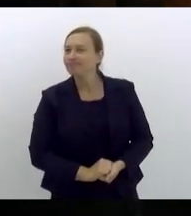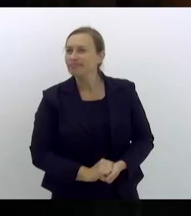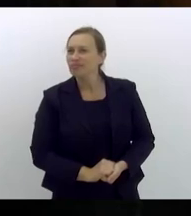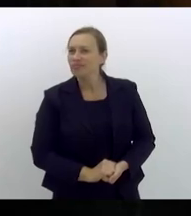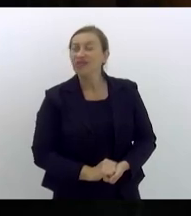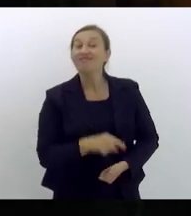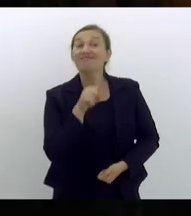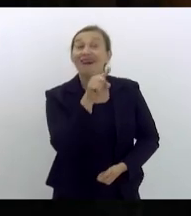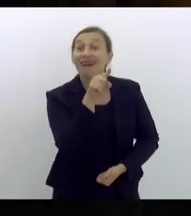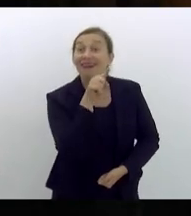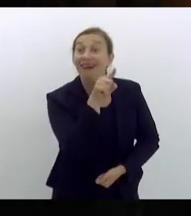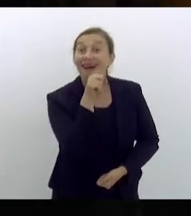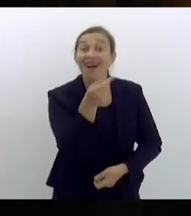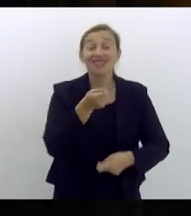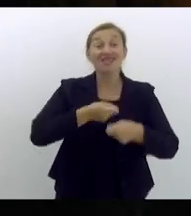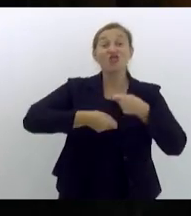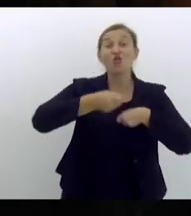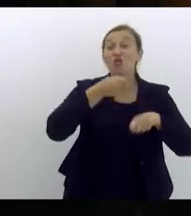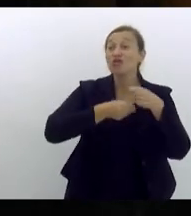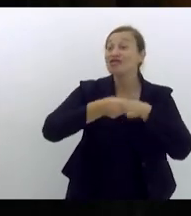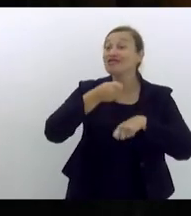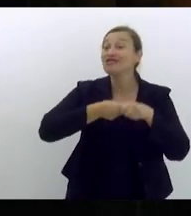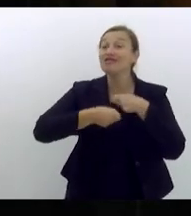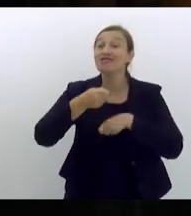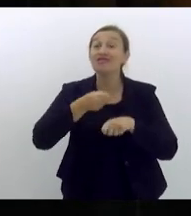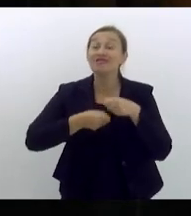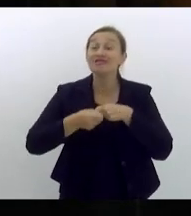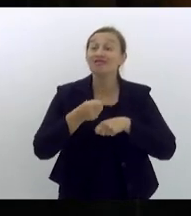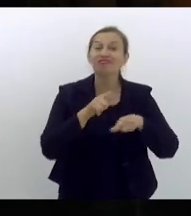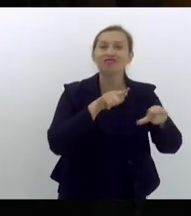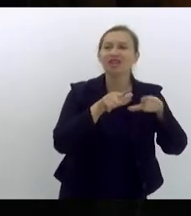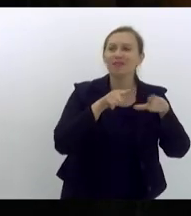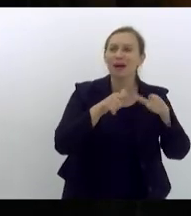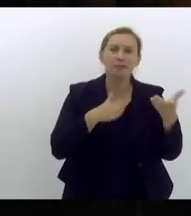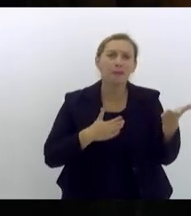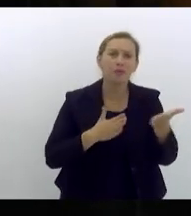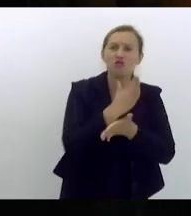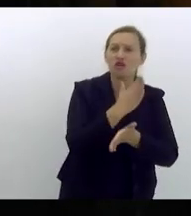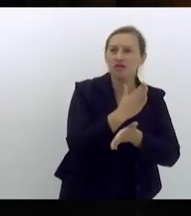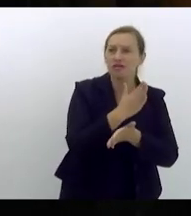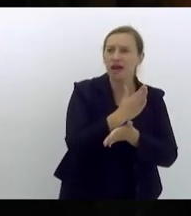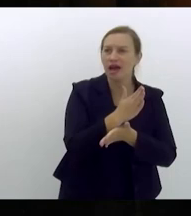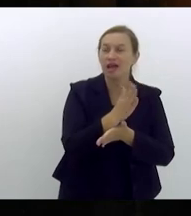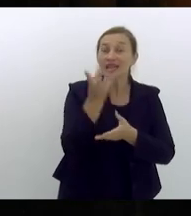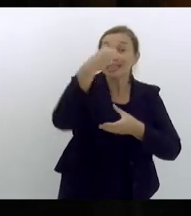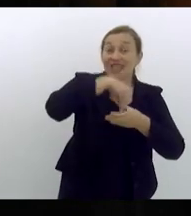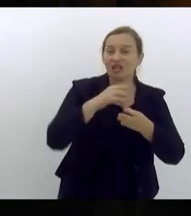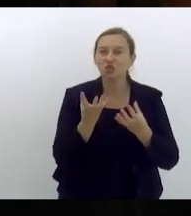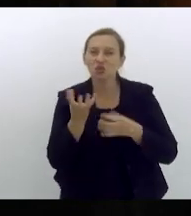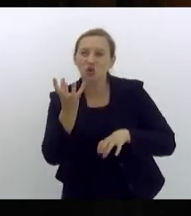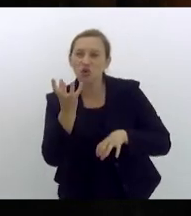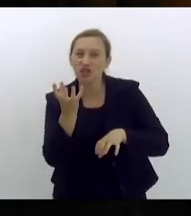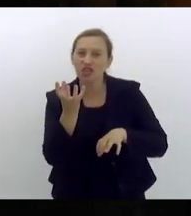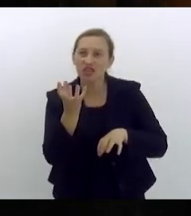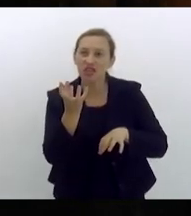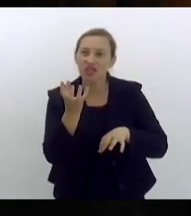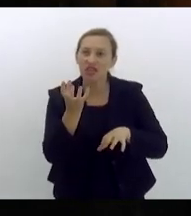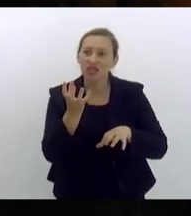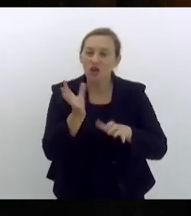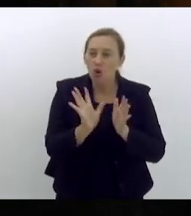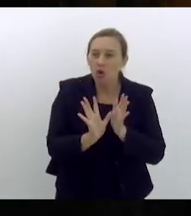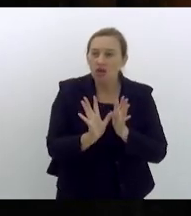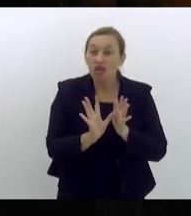que tá lá negociando cargos e cargos para conseguir aprovar alguma coisa dentro do congresso e tá tomando bola